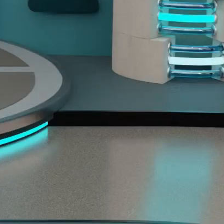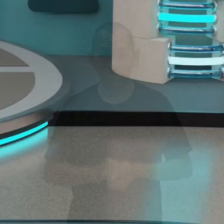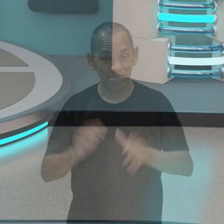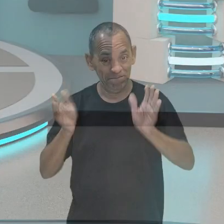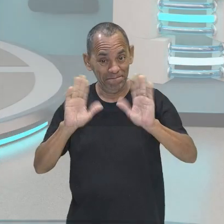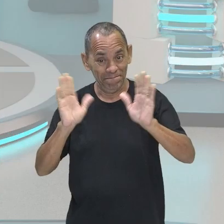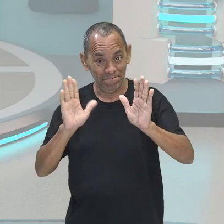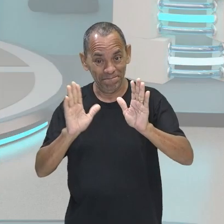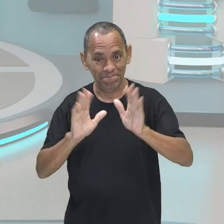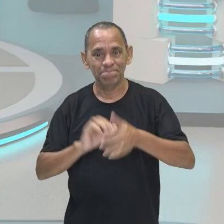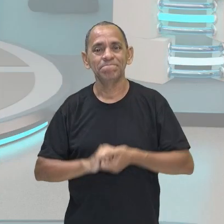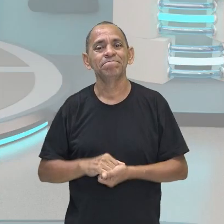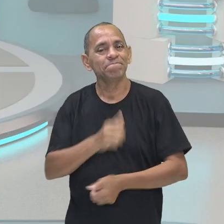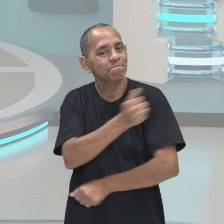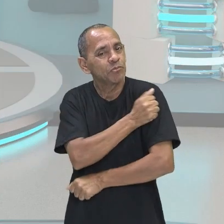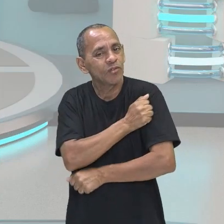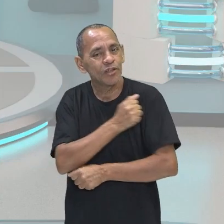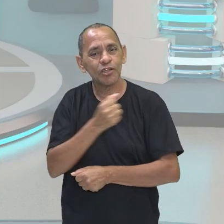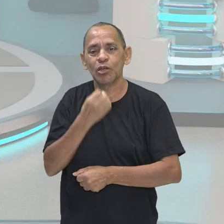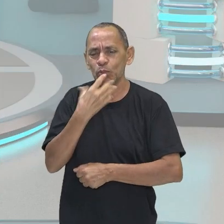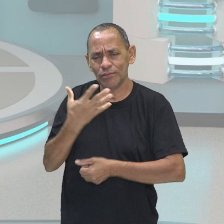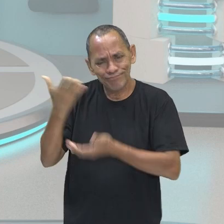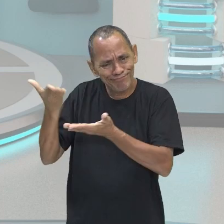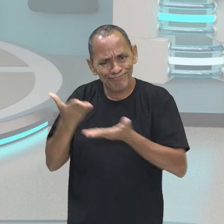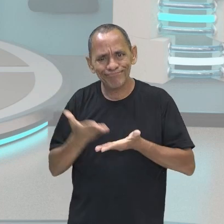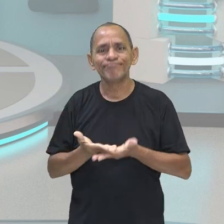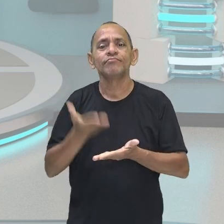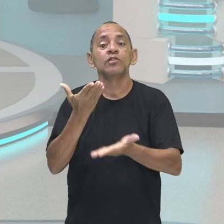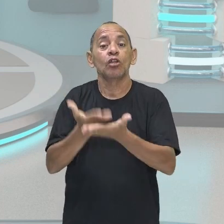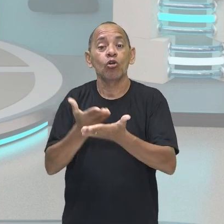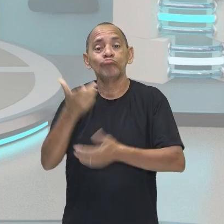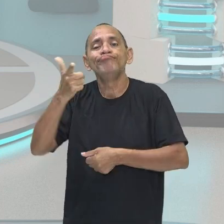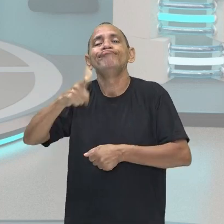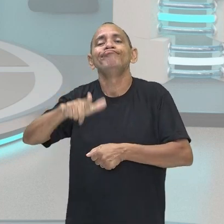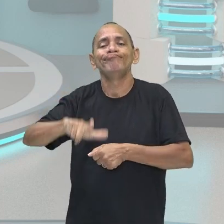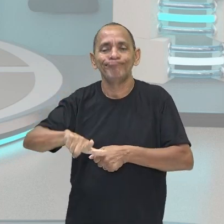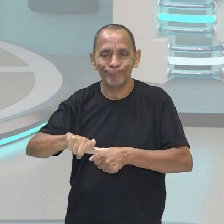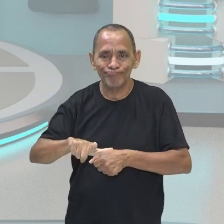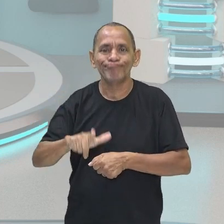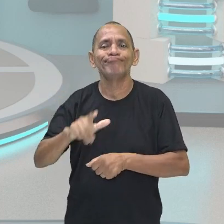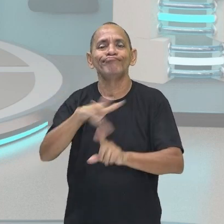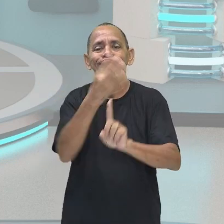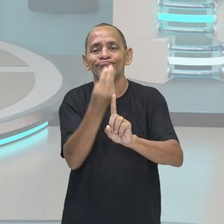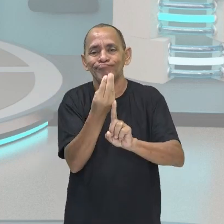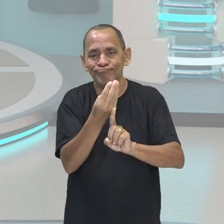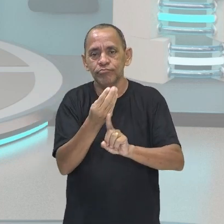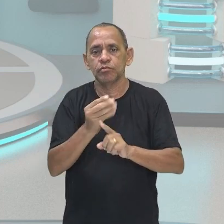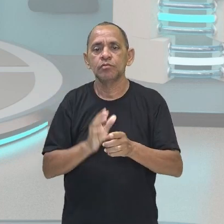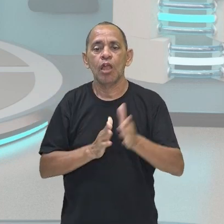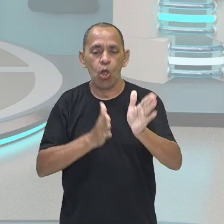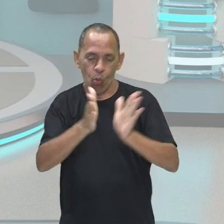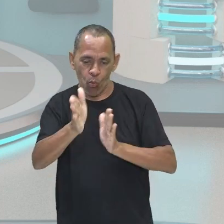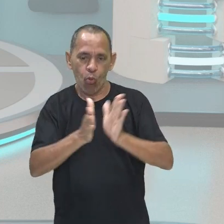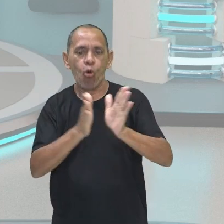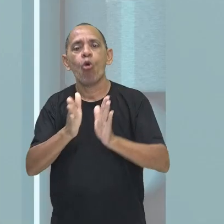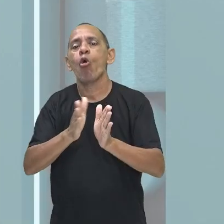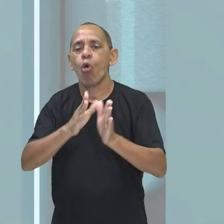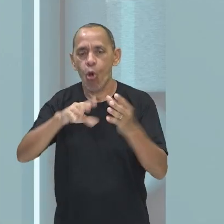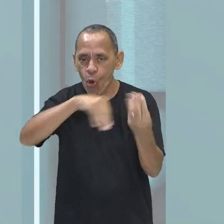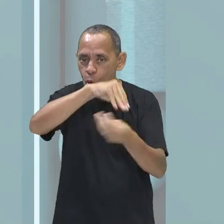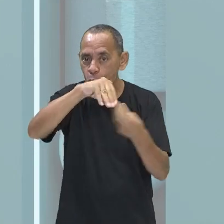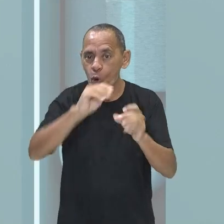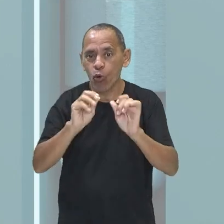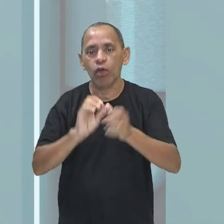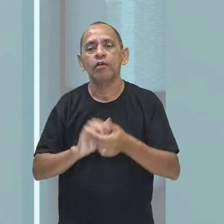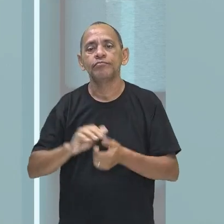Olá, sejam todos bem-vindos para mais uma aula de arte, essa trajetória que envolve o mundo da arte. Eu sou